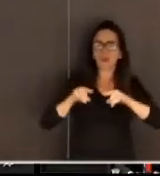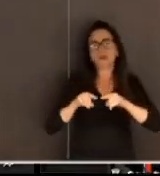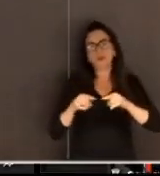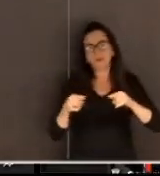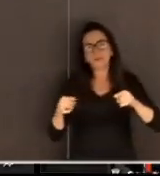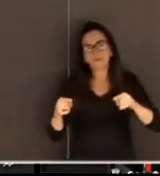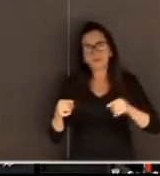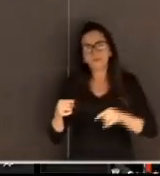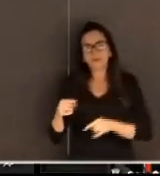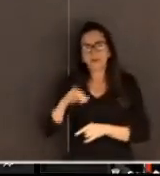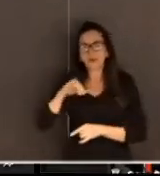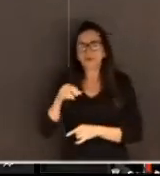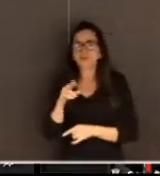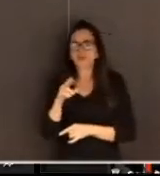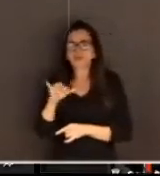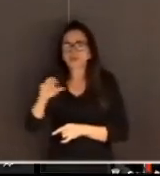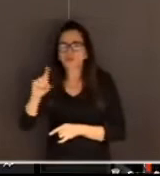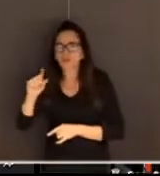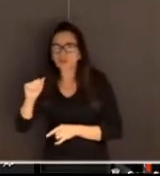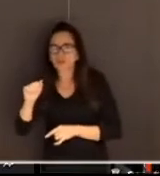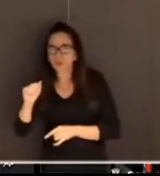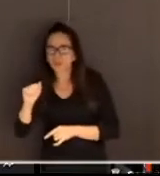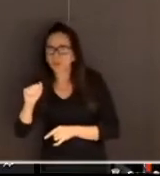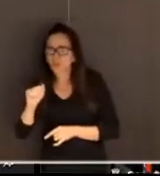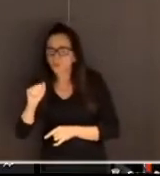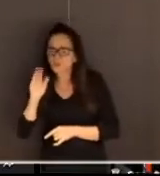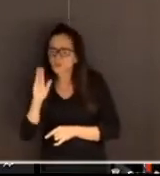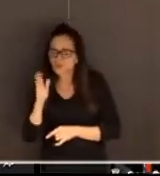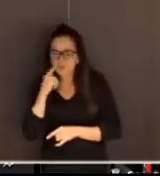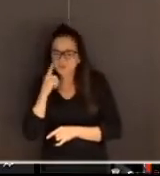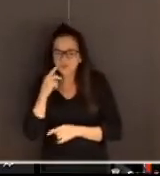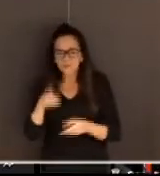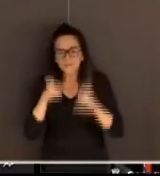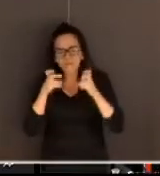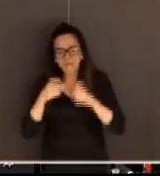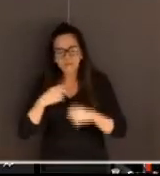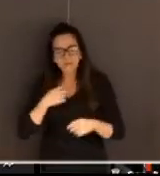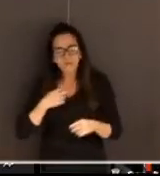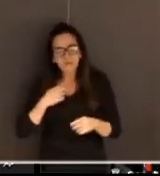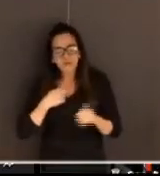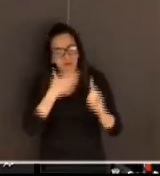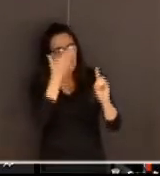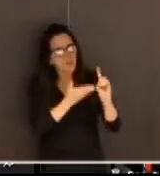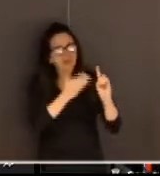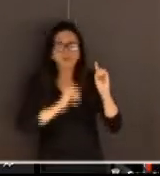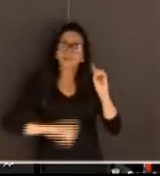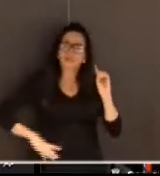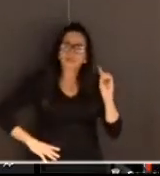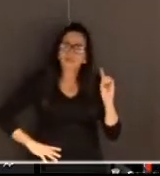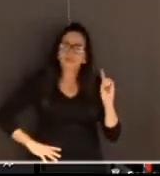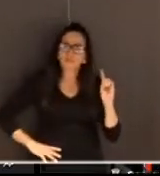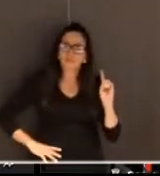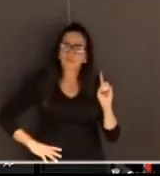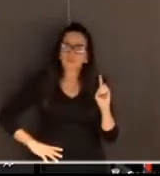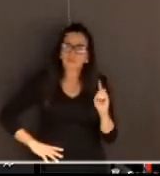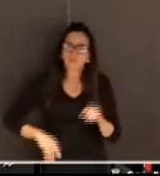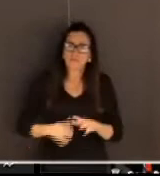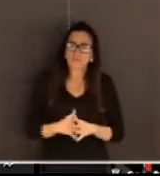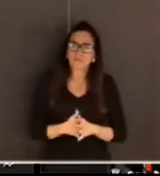viram a roupa. Há um artigo no Código de Processo Penal que é pouco